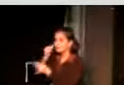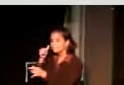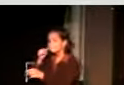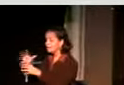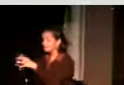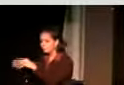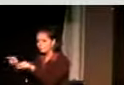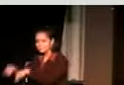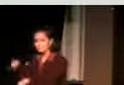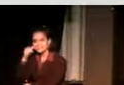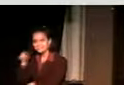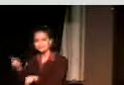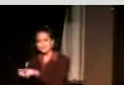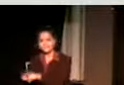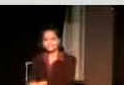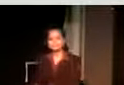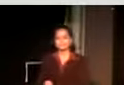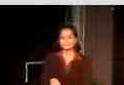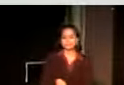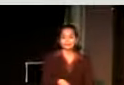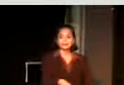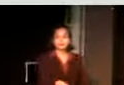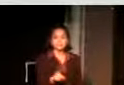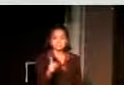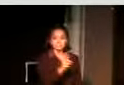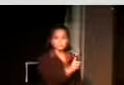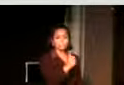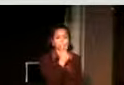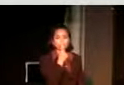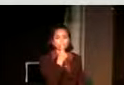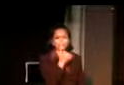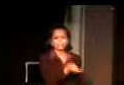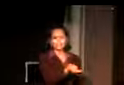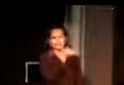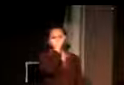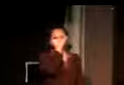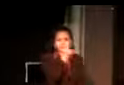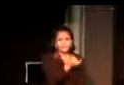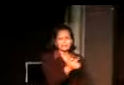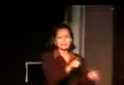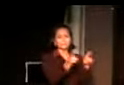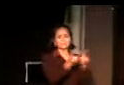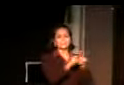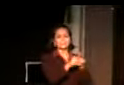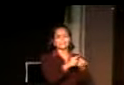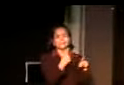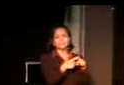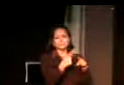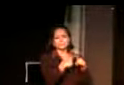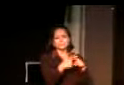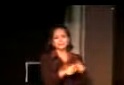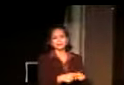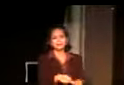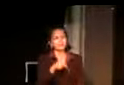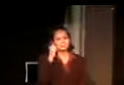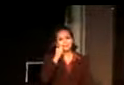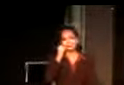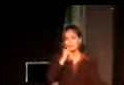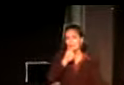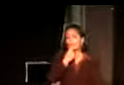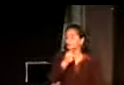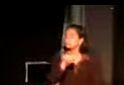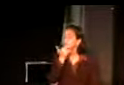a cura 17:15 chega um homem frustrado porque os discípulos de Cristo não tiveram capacidade de